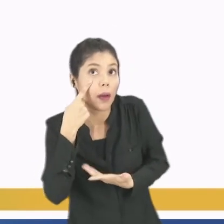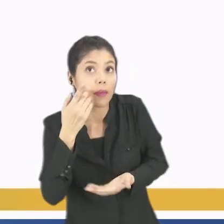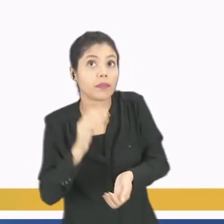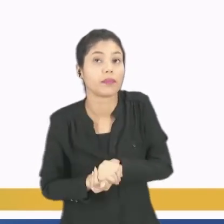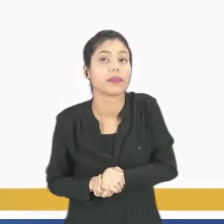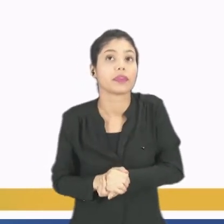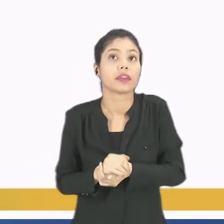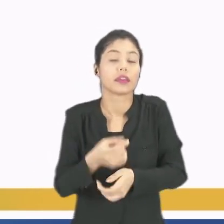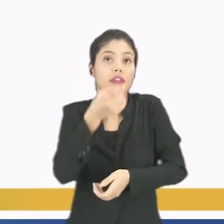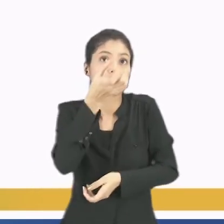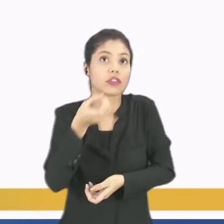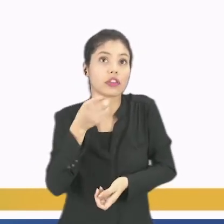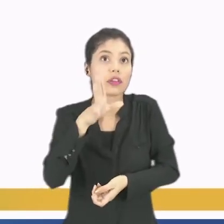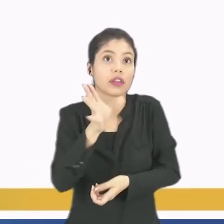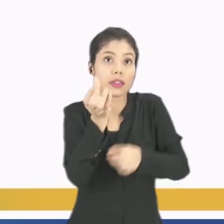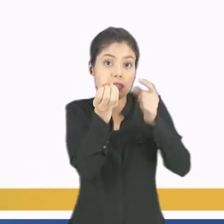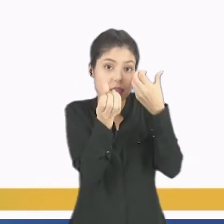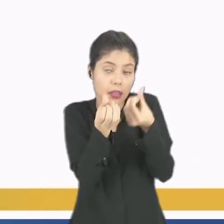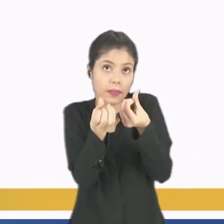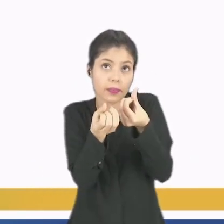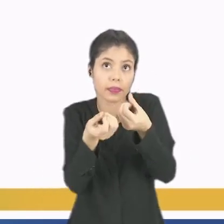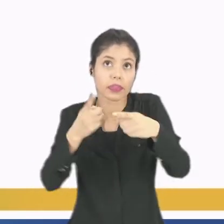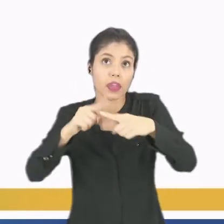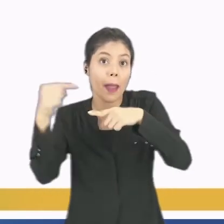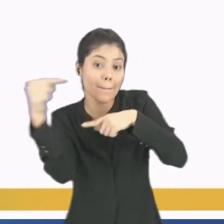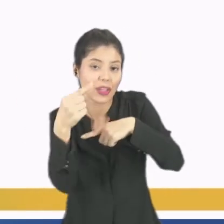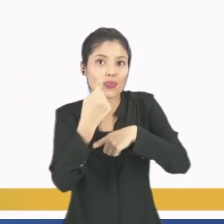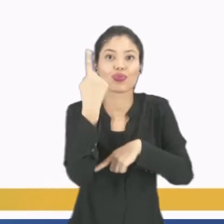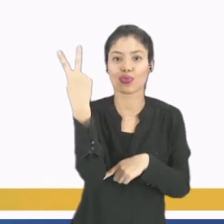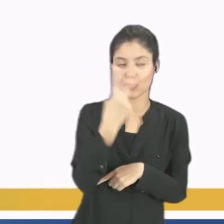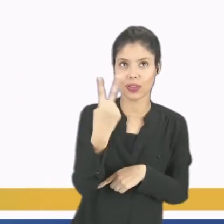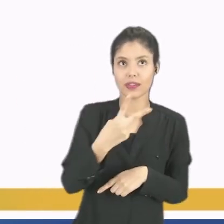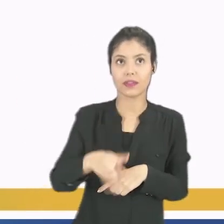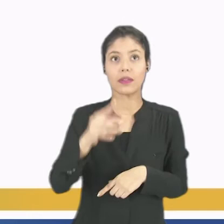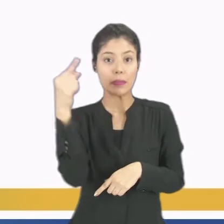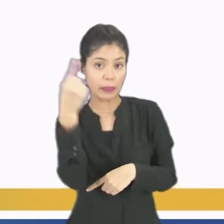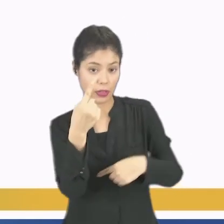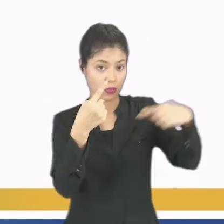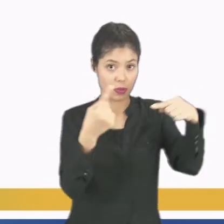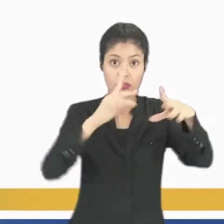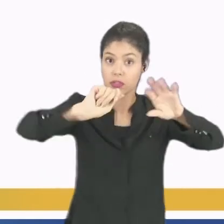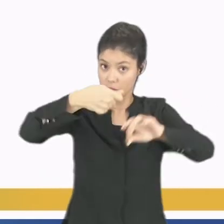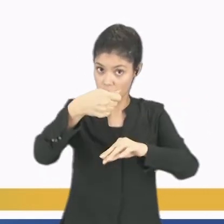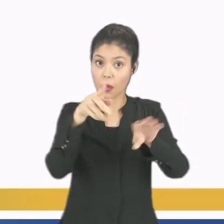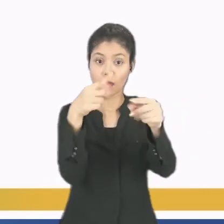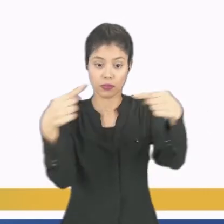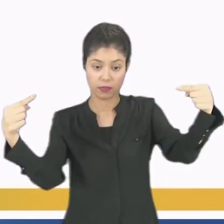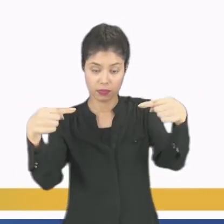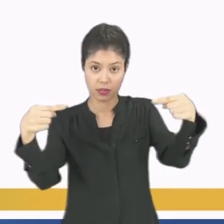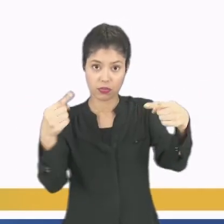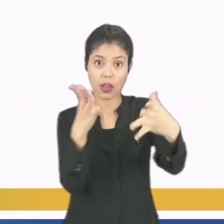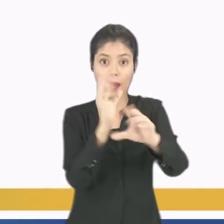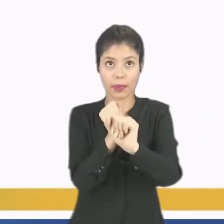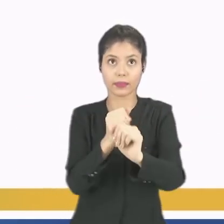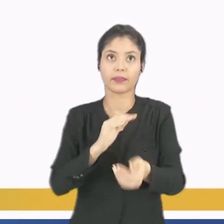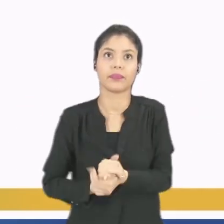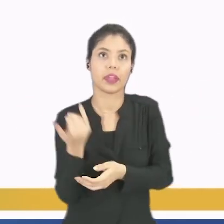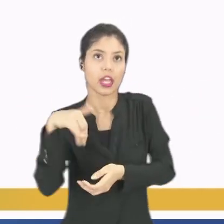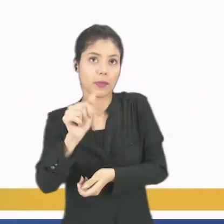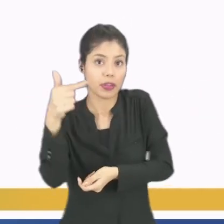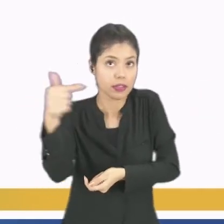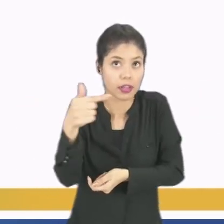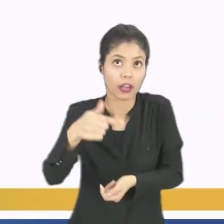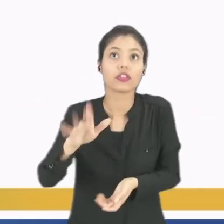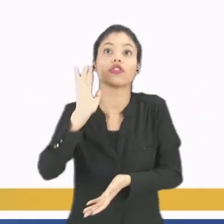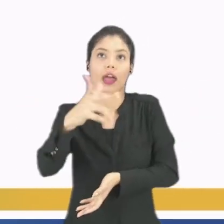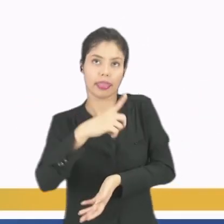Observando. Quem é o meu X de B? 6. X de A é menos 2. Com esse menos, menos com menos é mais, tá? Y de B é 7,